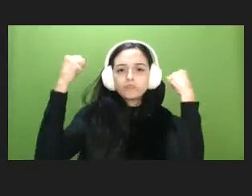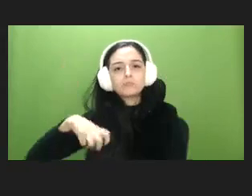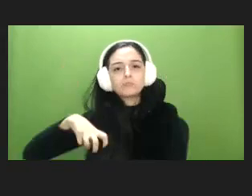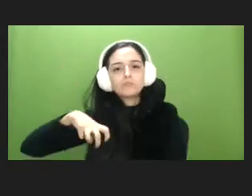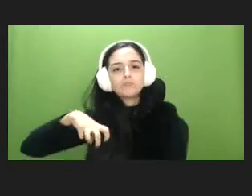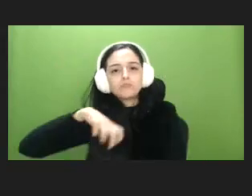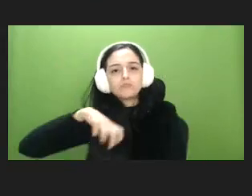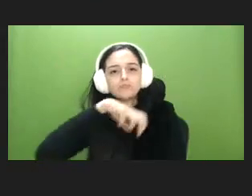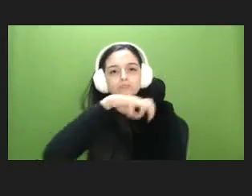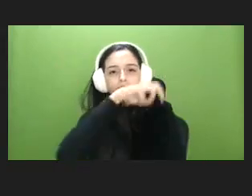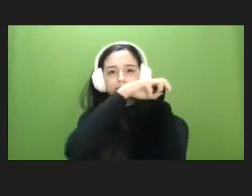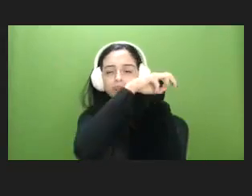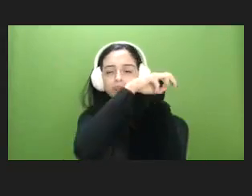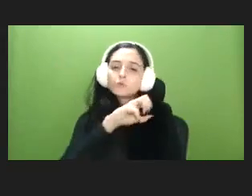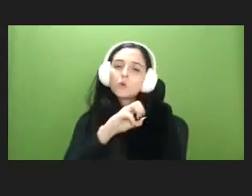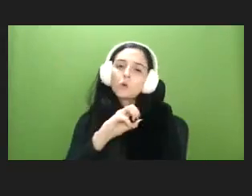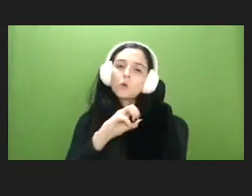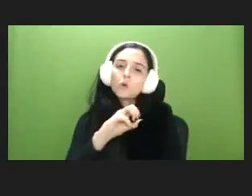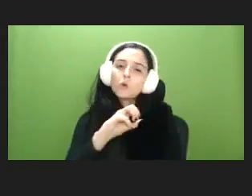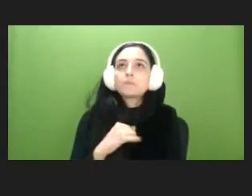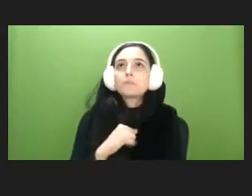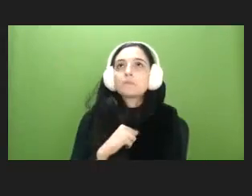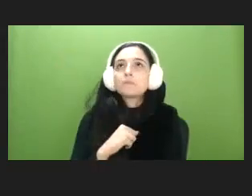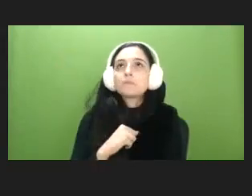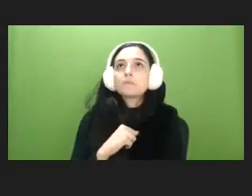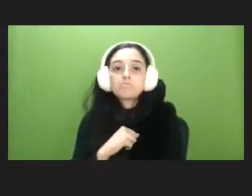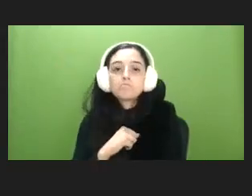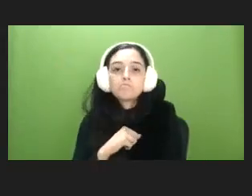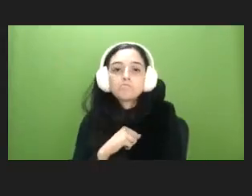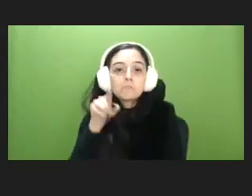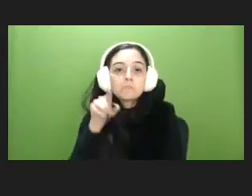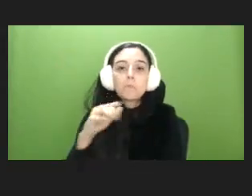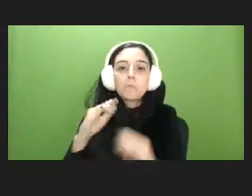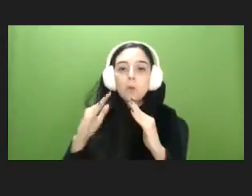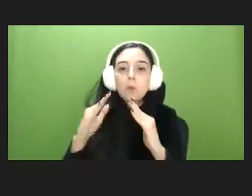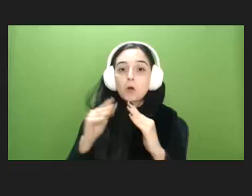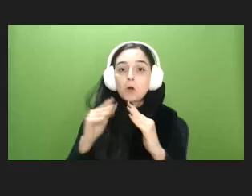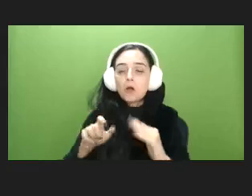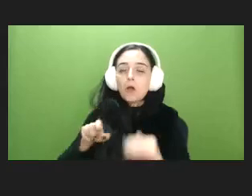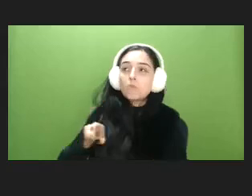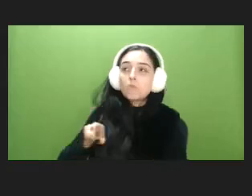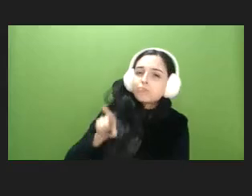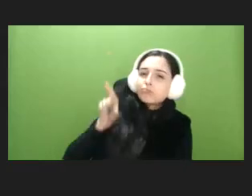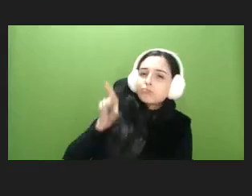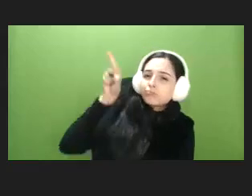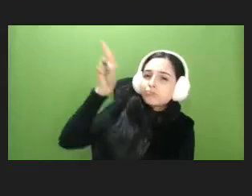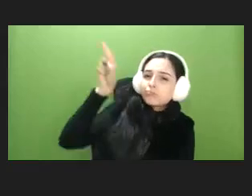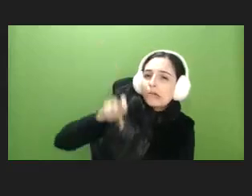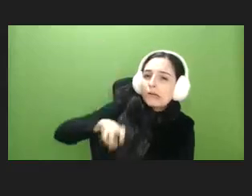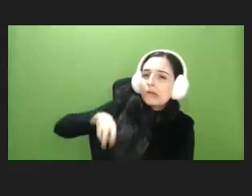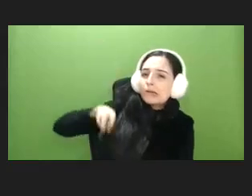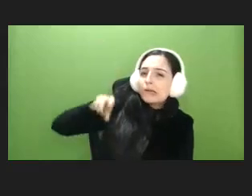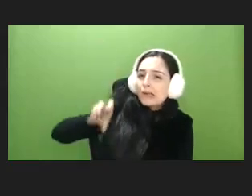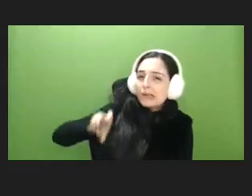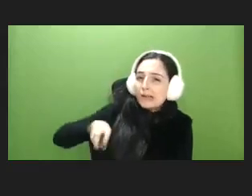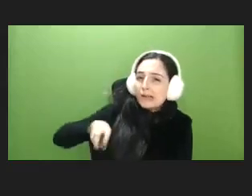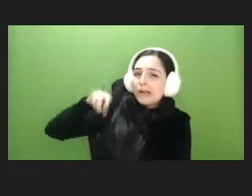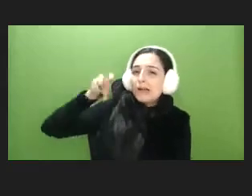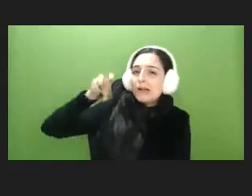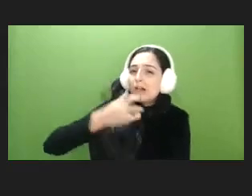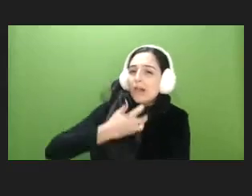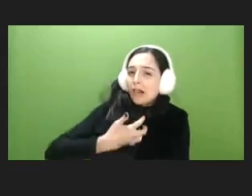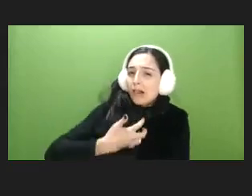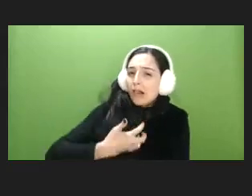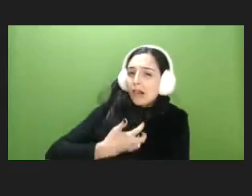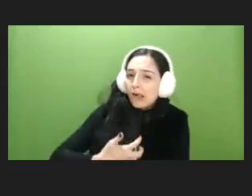uma pessoa que mora num local elevado e não está conseguindo subir, está ficando cansado, tem que